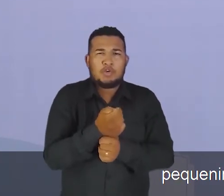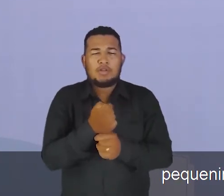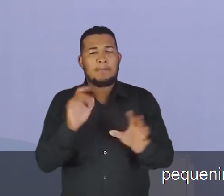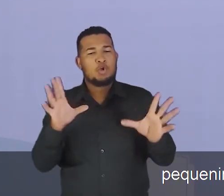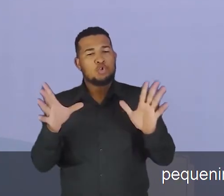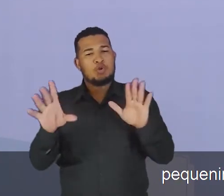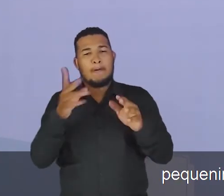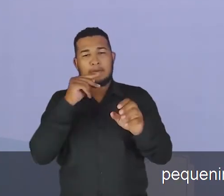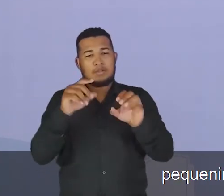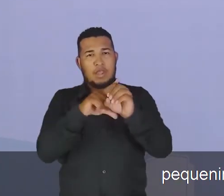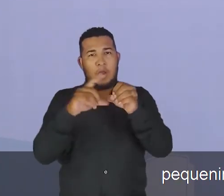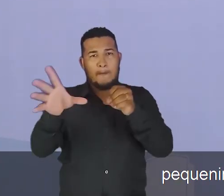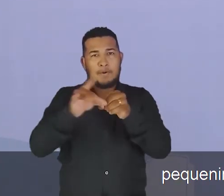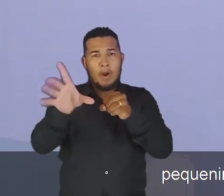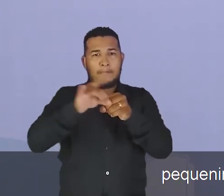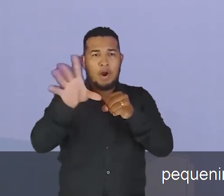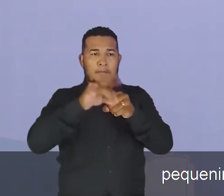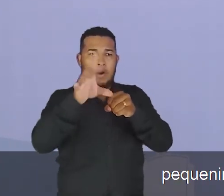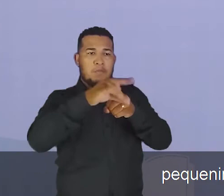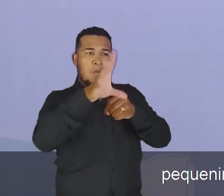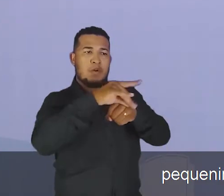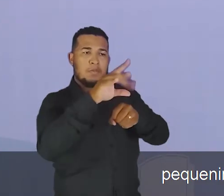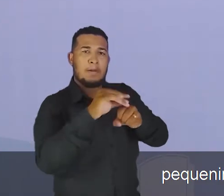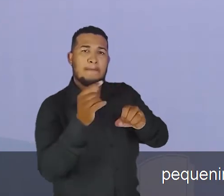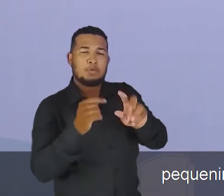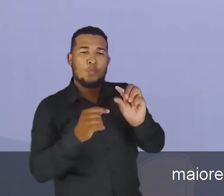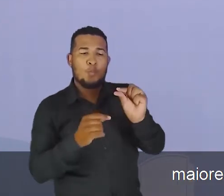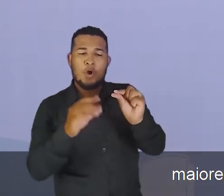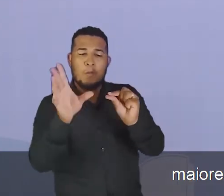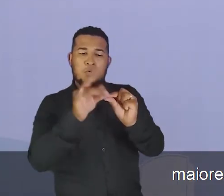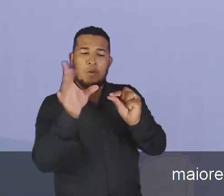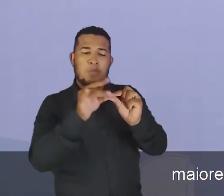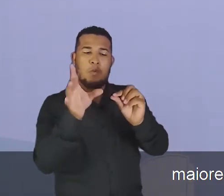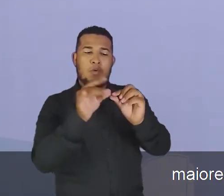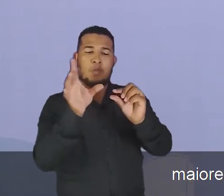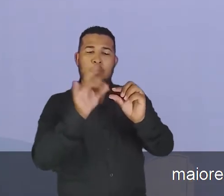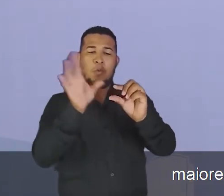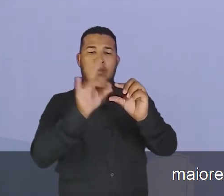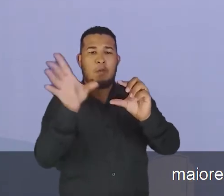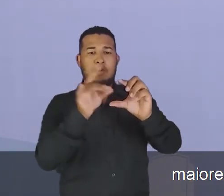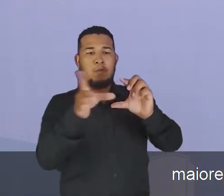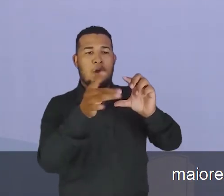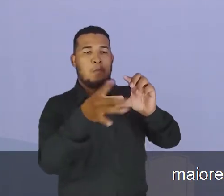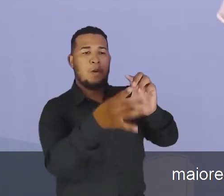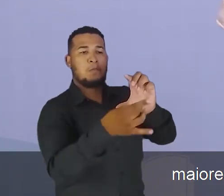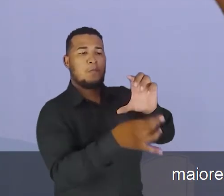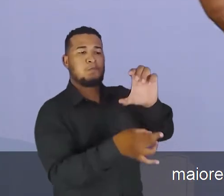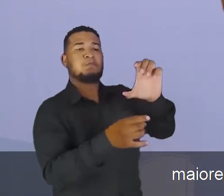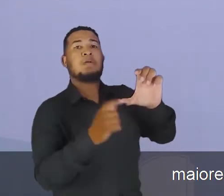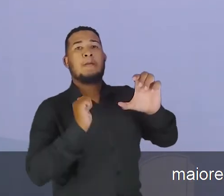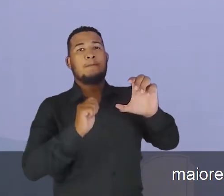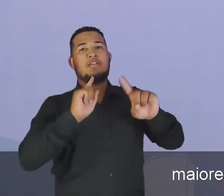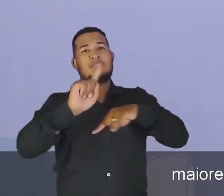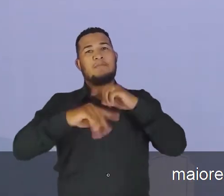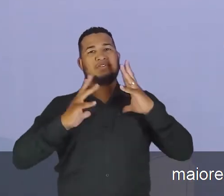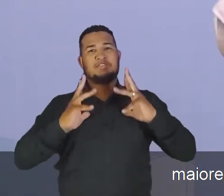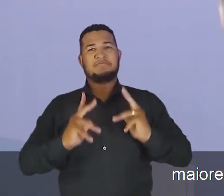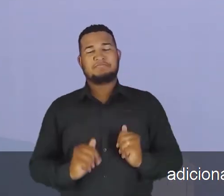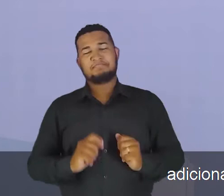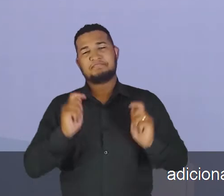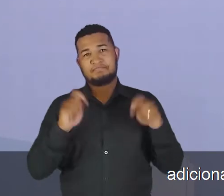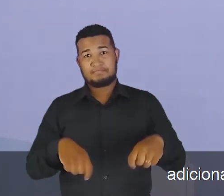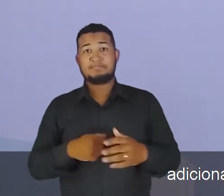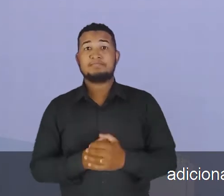e argila e formar flocos, que são estruturas maiores, certo? Para que elas possam ser filtradas depois.